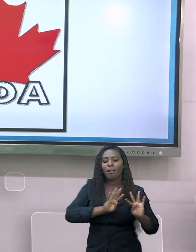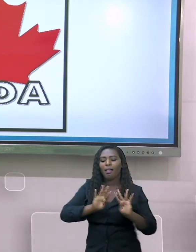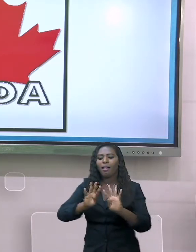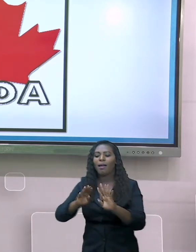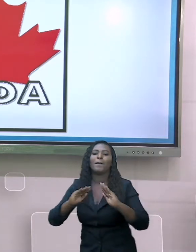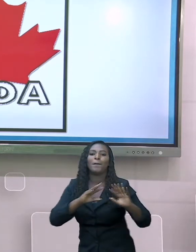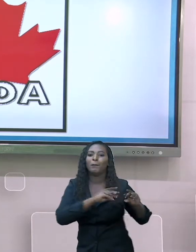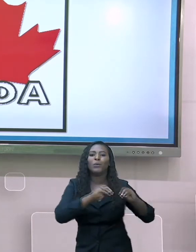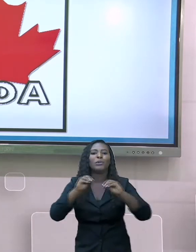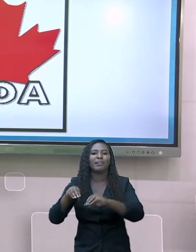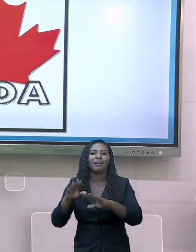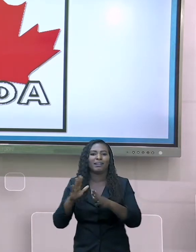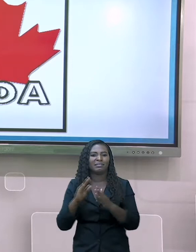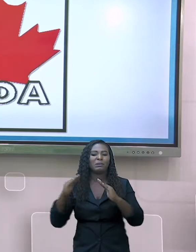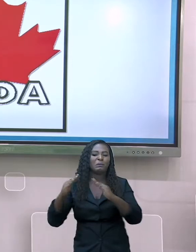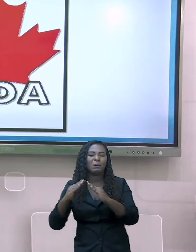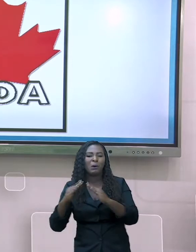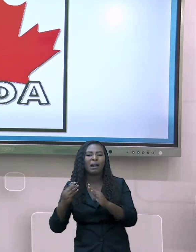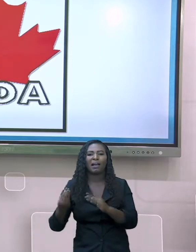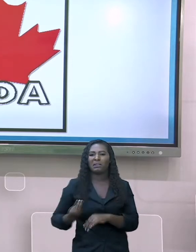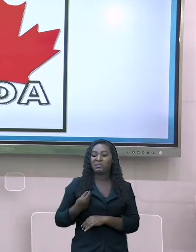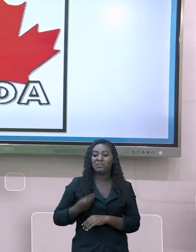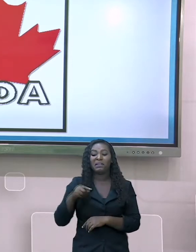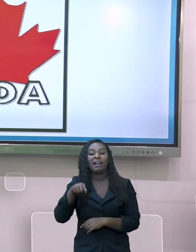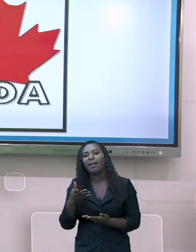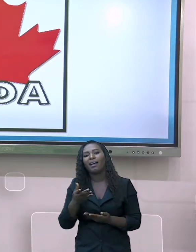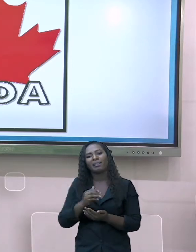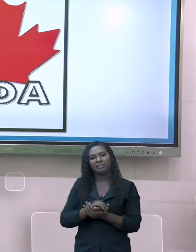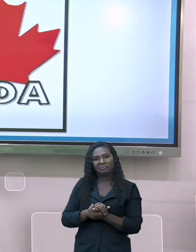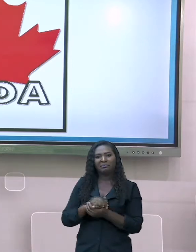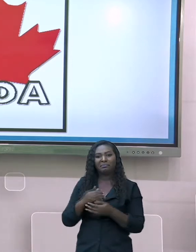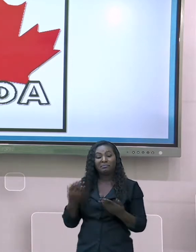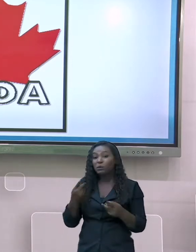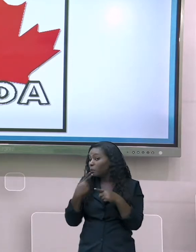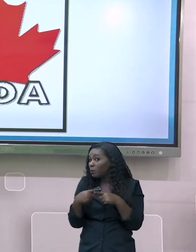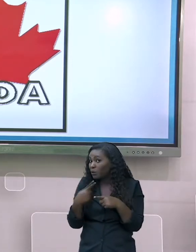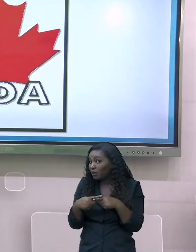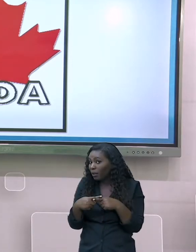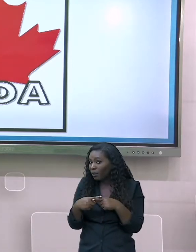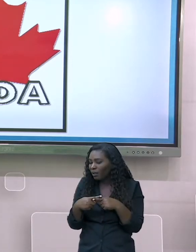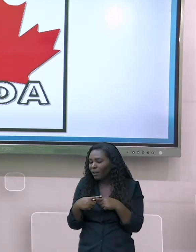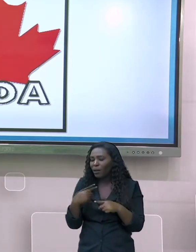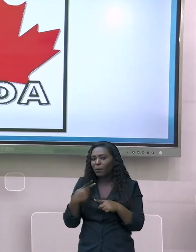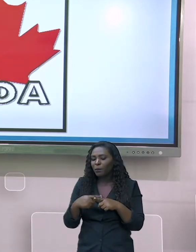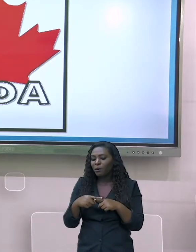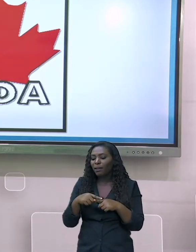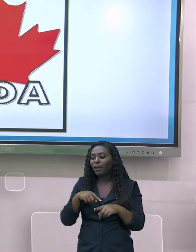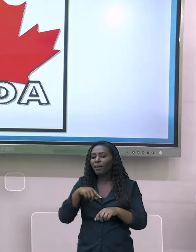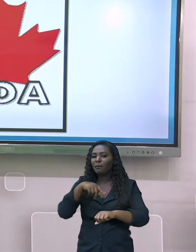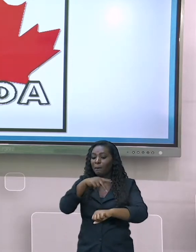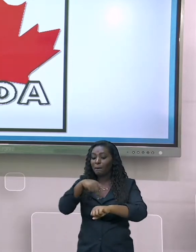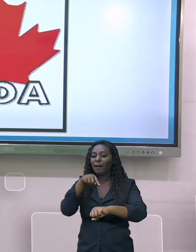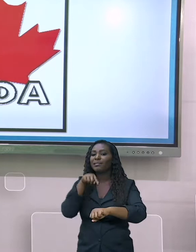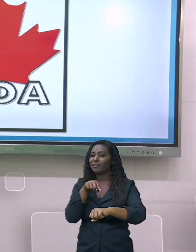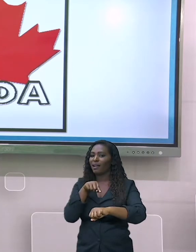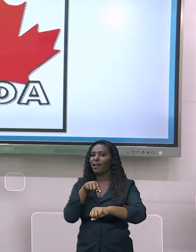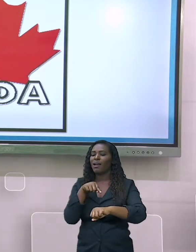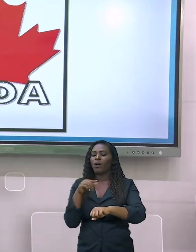E por quê? Tem uma qualidade de vida muito grande. Então, por isso eu brinco que o canadense,